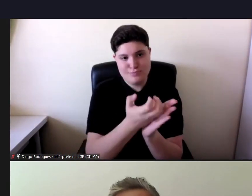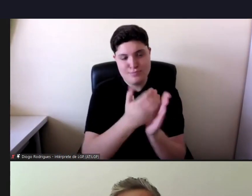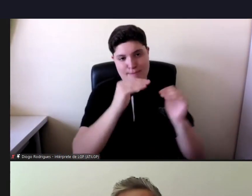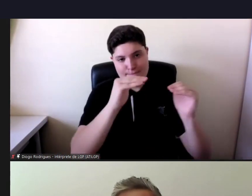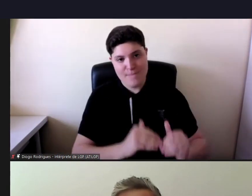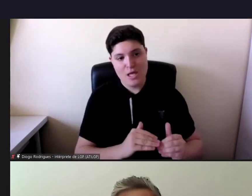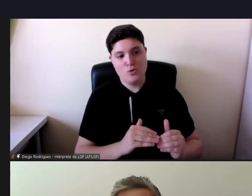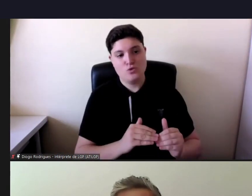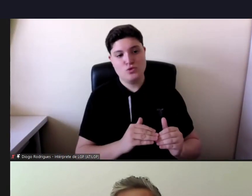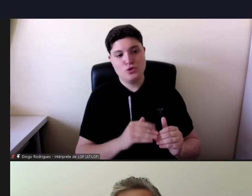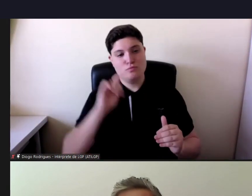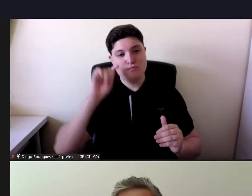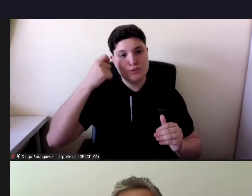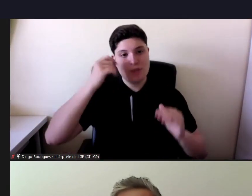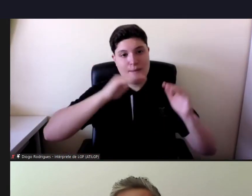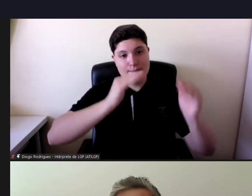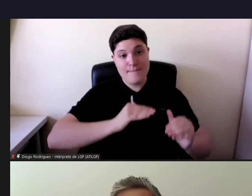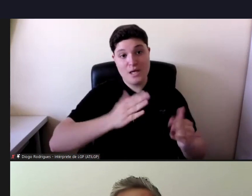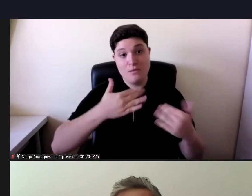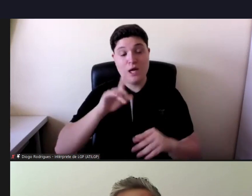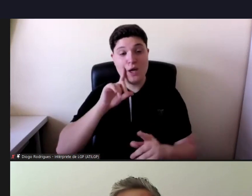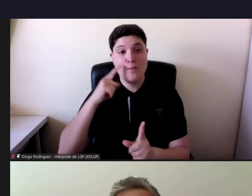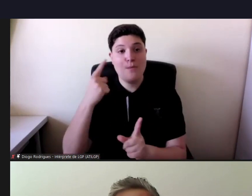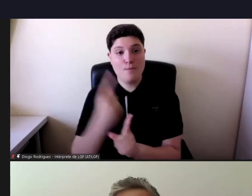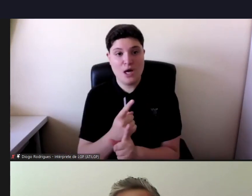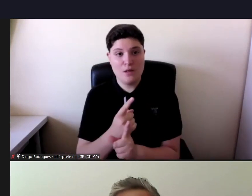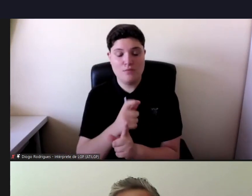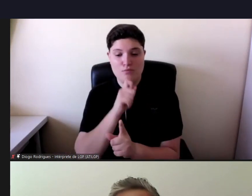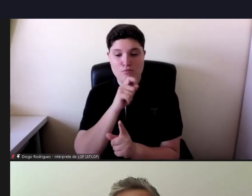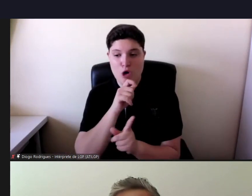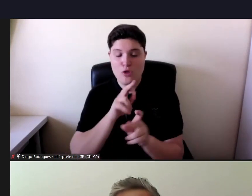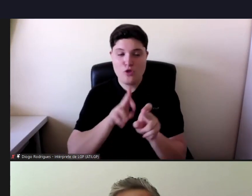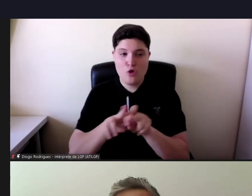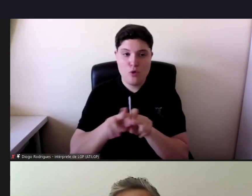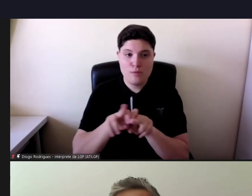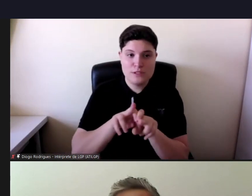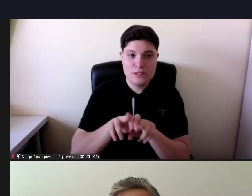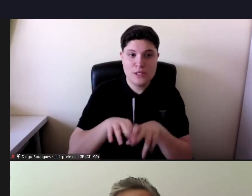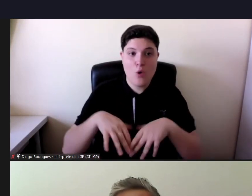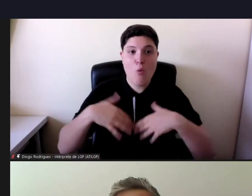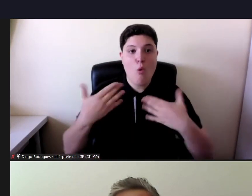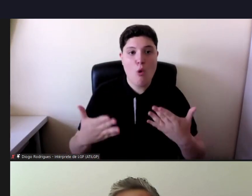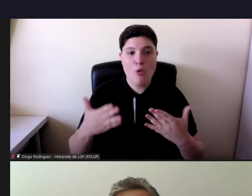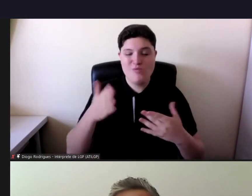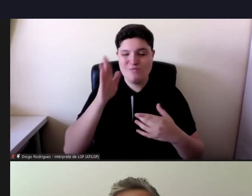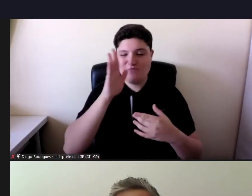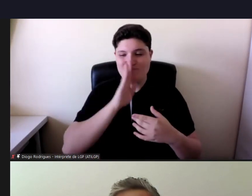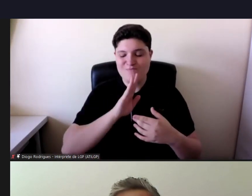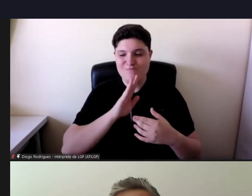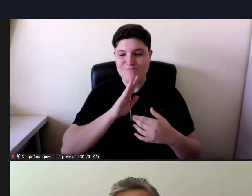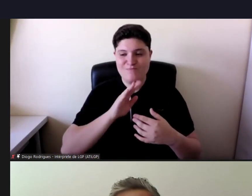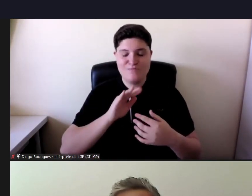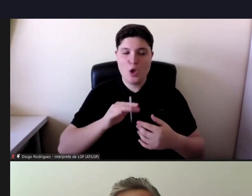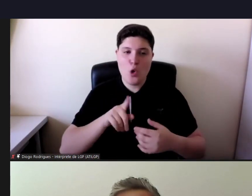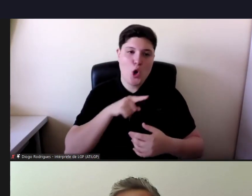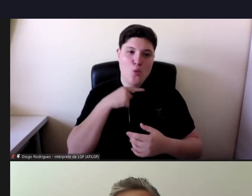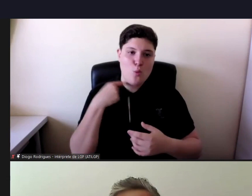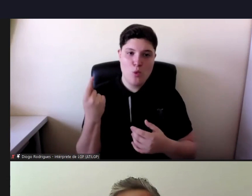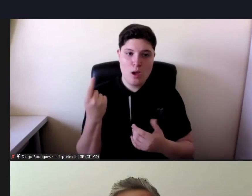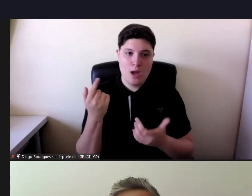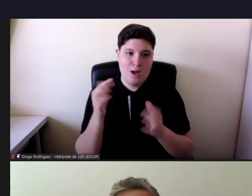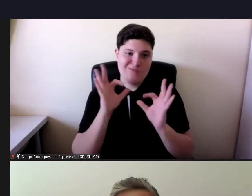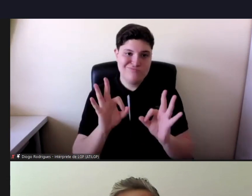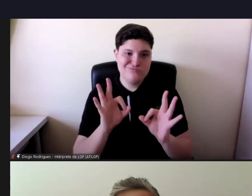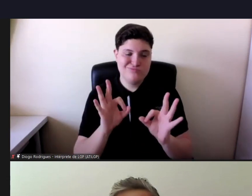em 2035 e, portanto, é preciso olhar para o próprio Acordo de Paris, não só para o Acordo de Paris, que